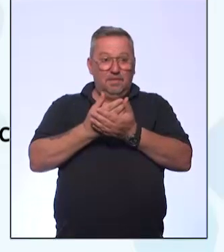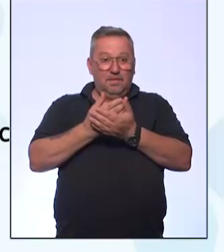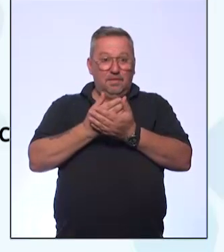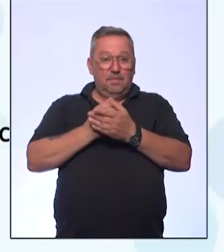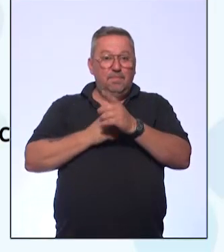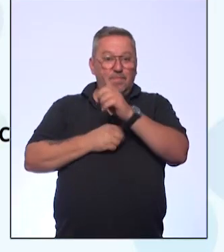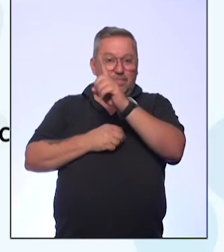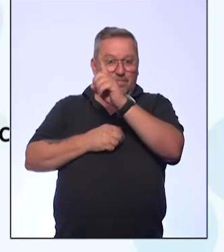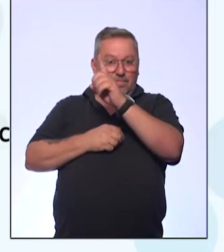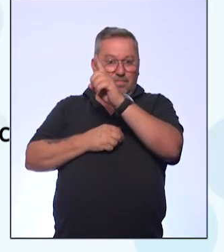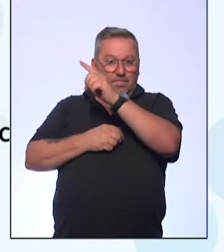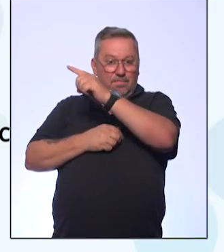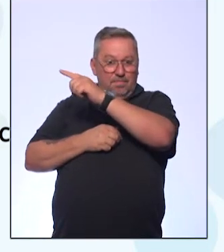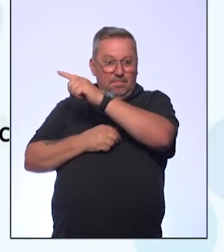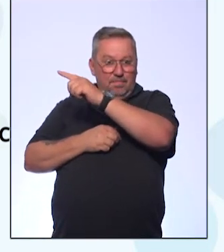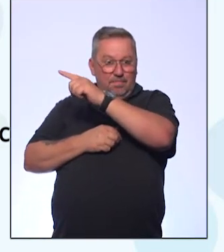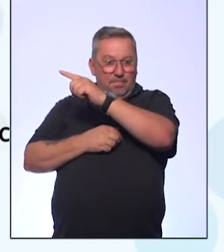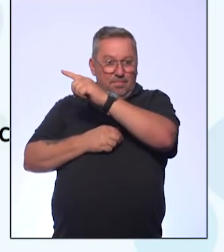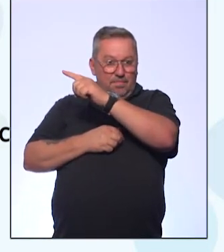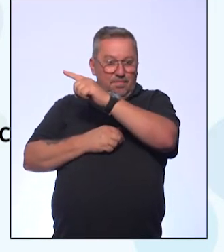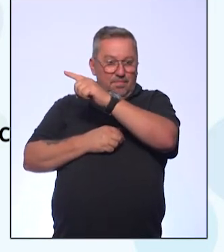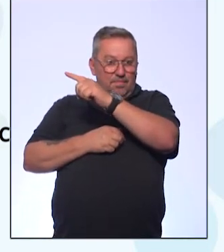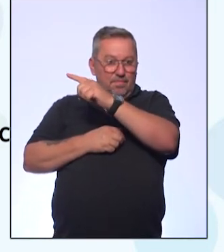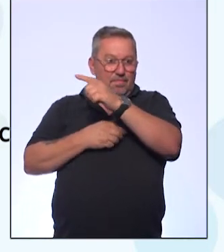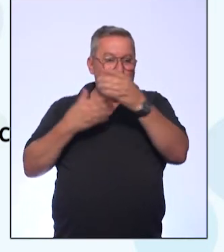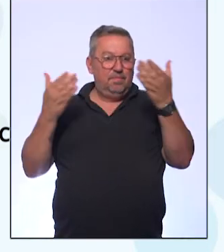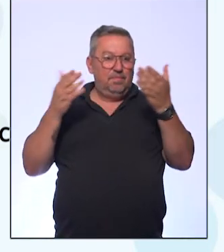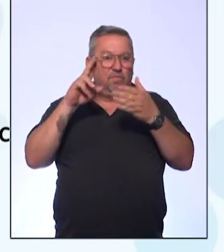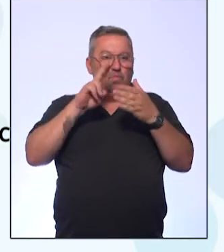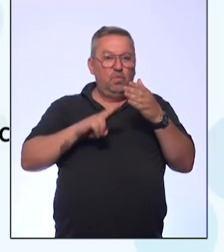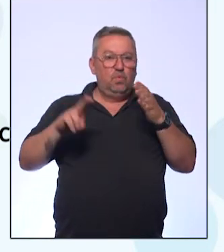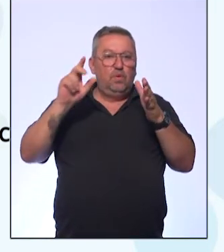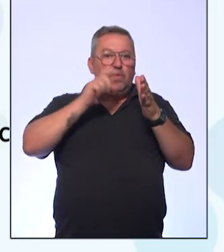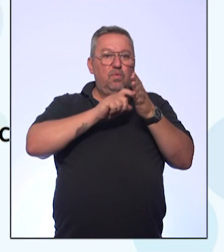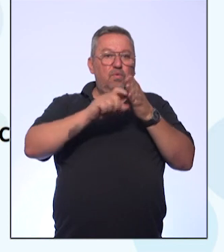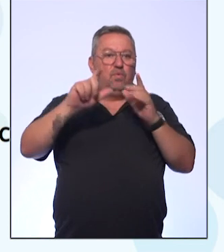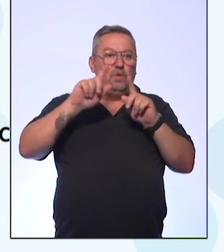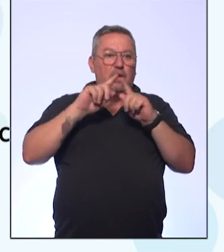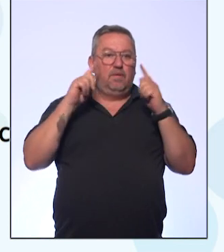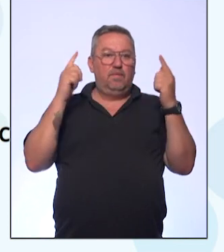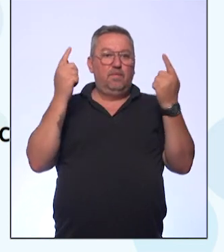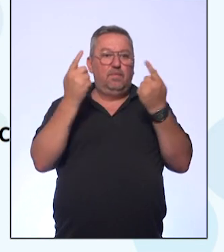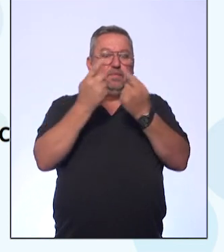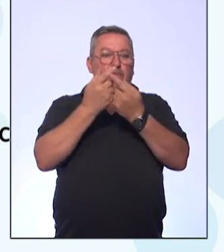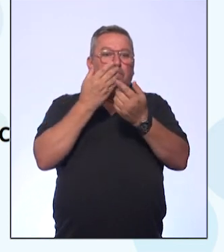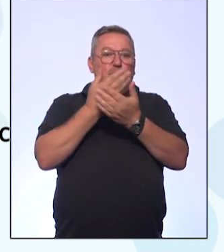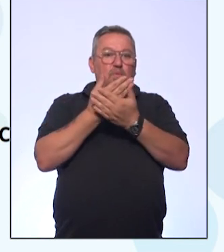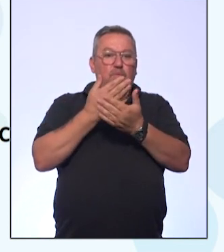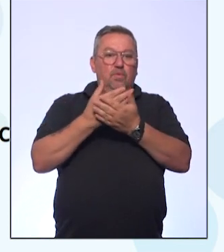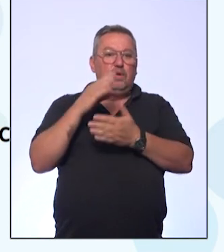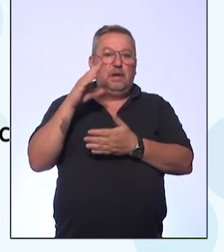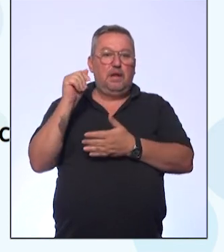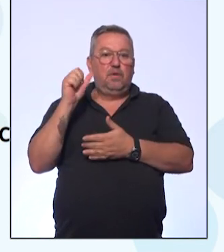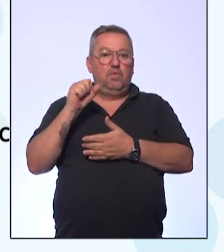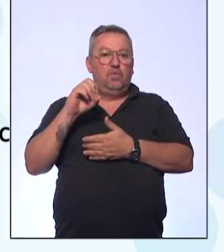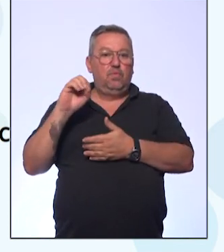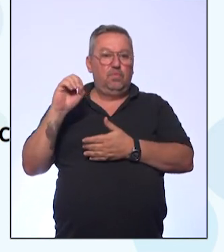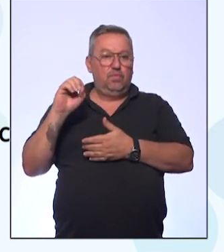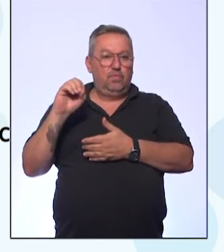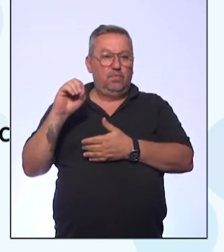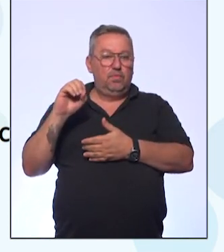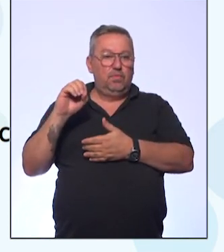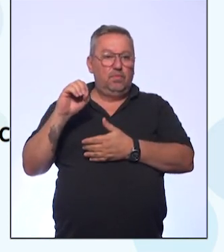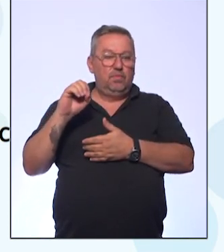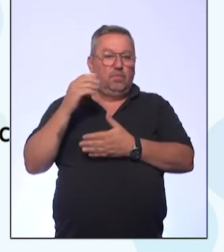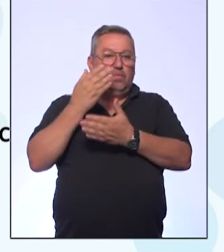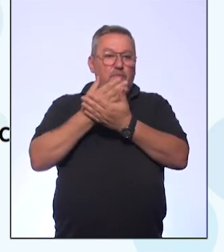as demais informações. Então, a aula de hoje é Aplicando Conceitos Geográficos, Estudo de Caso. É